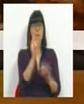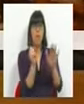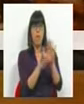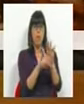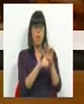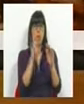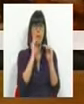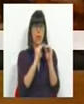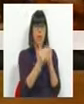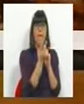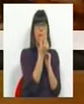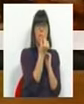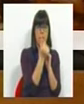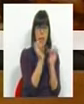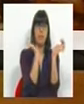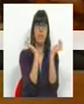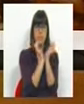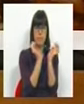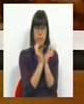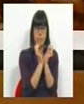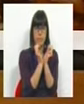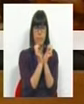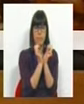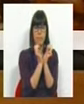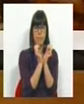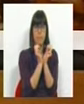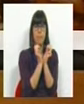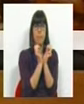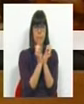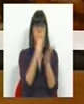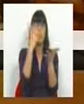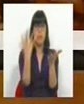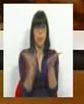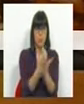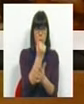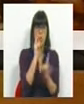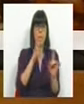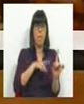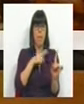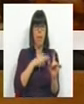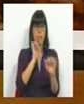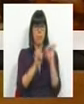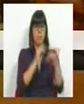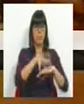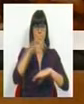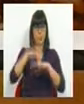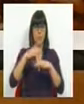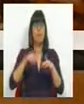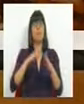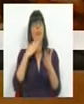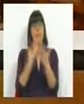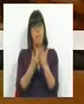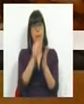de Estabilização Financeira da Segurança Social na recuperação do património, alargando